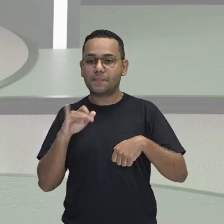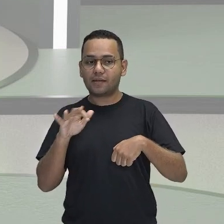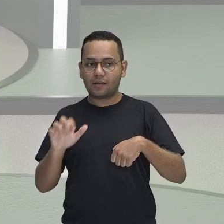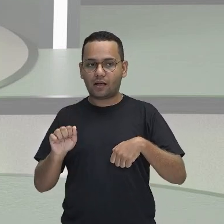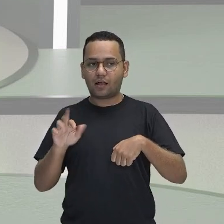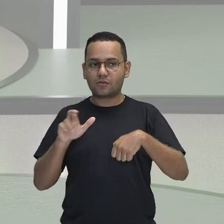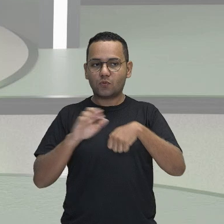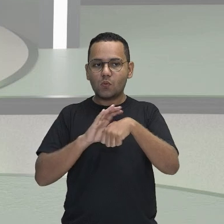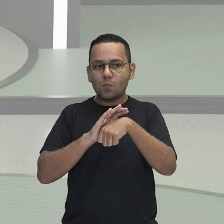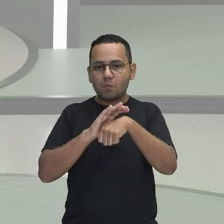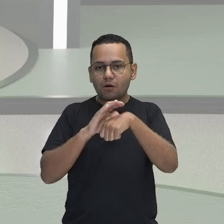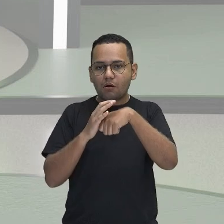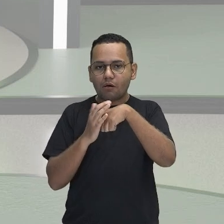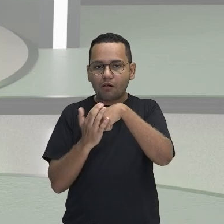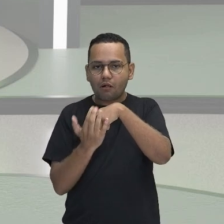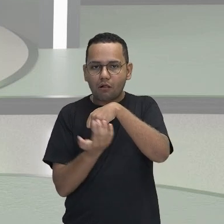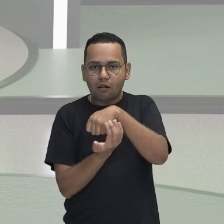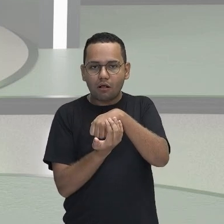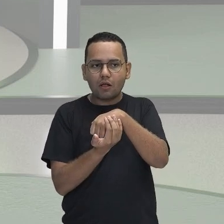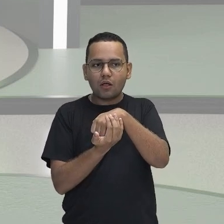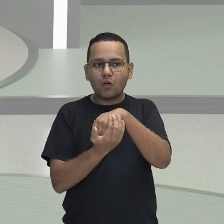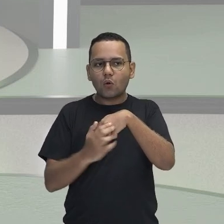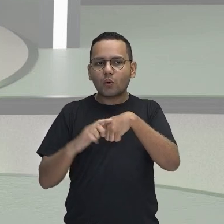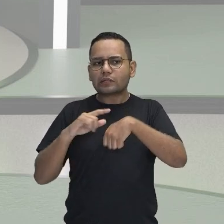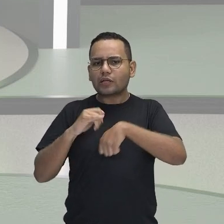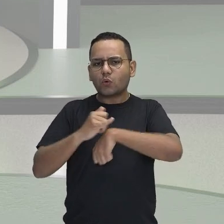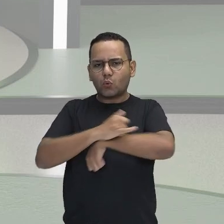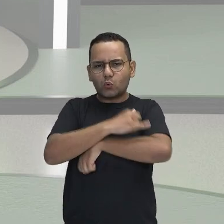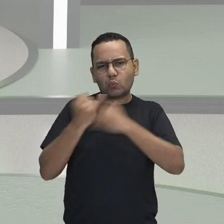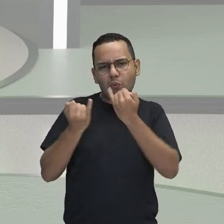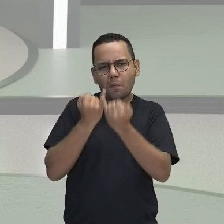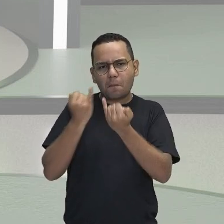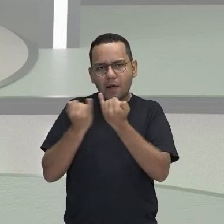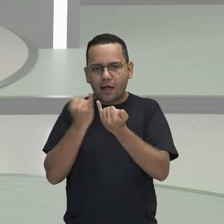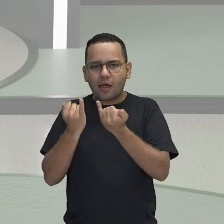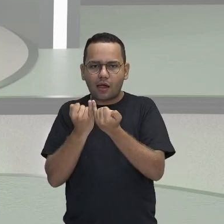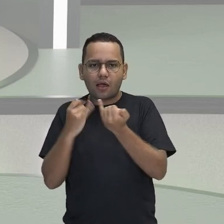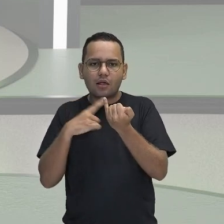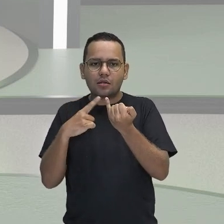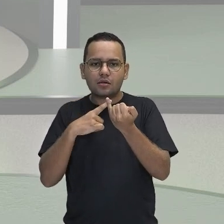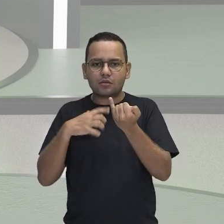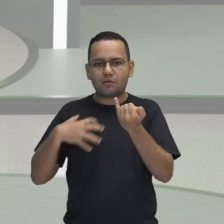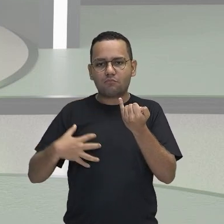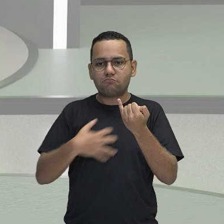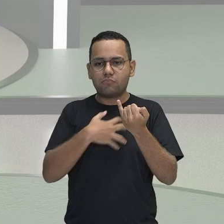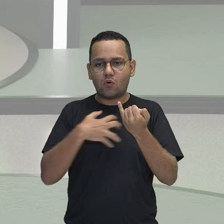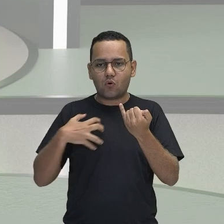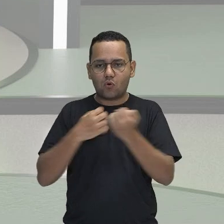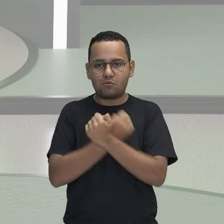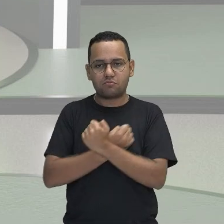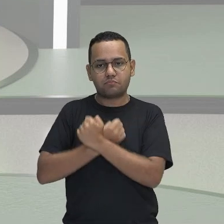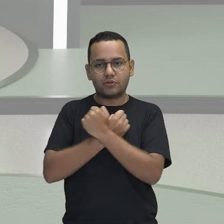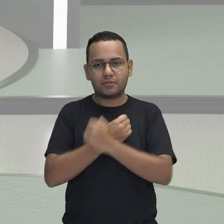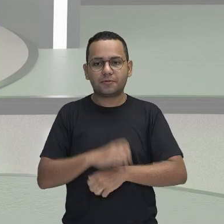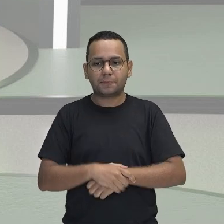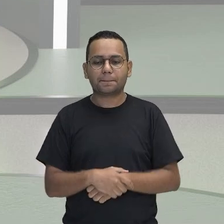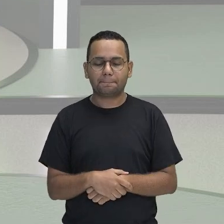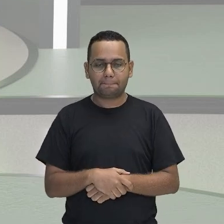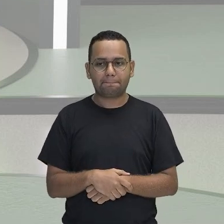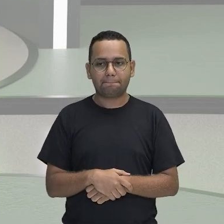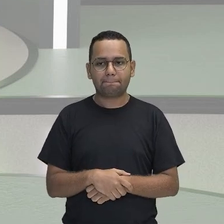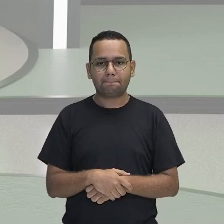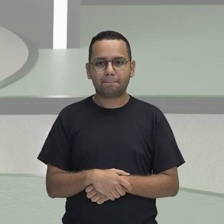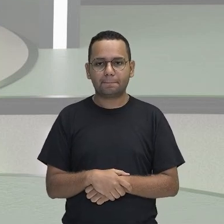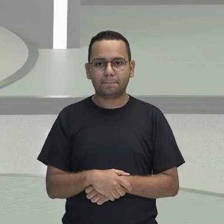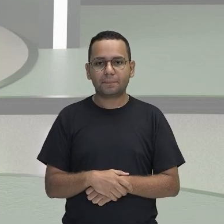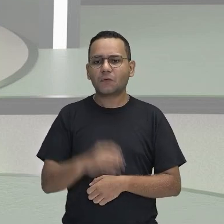gorduroso, tecido adiposo, que reveste o órgão. Lembra quando a gente compra coração